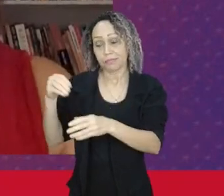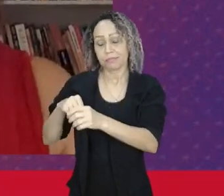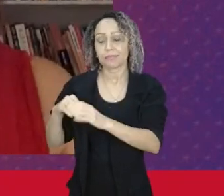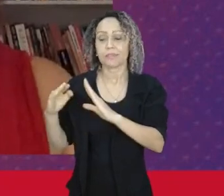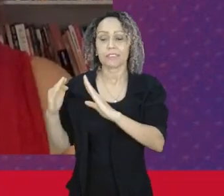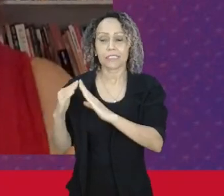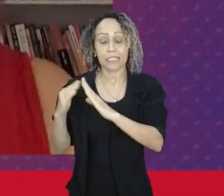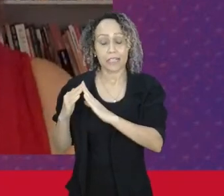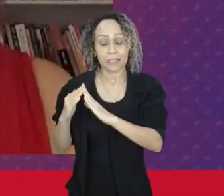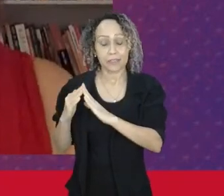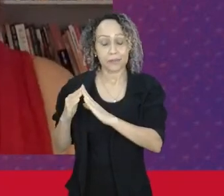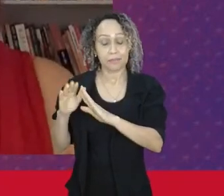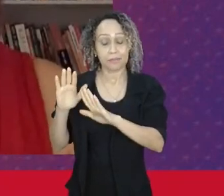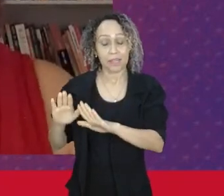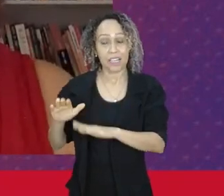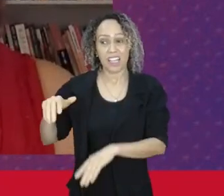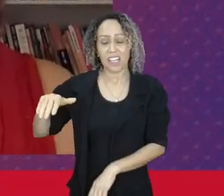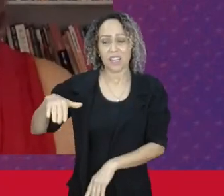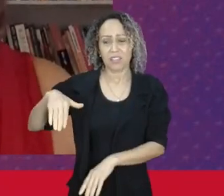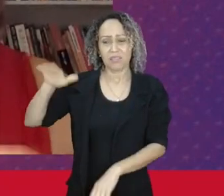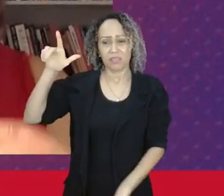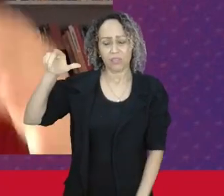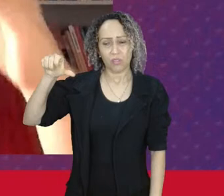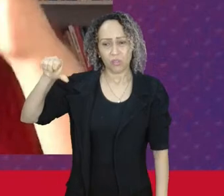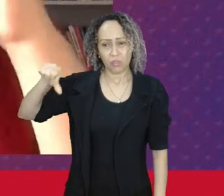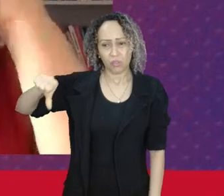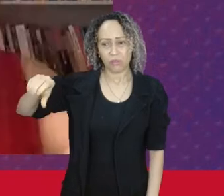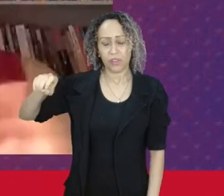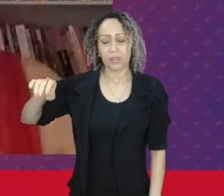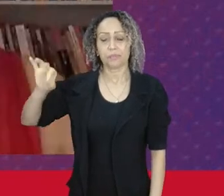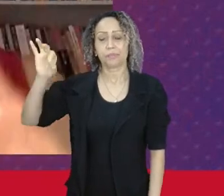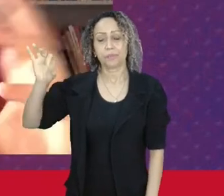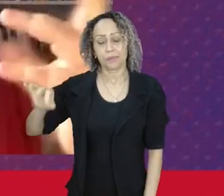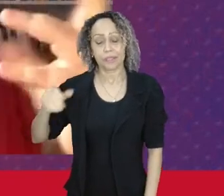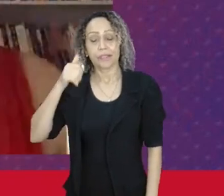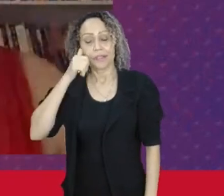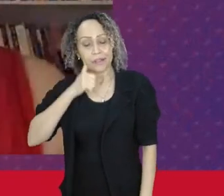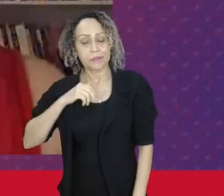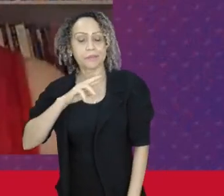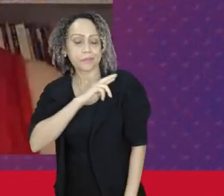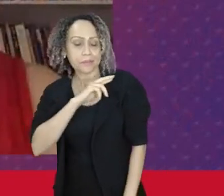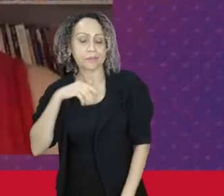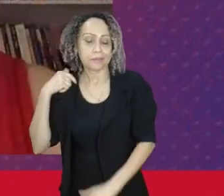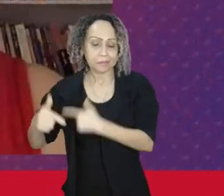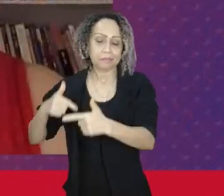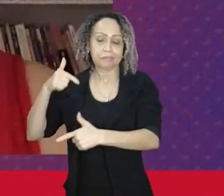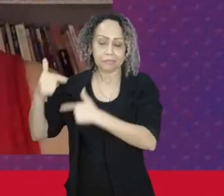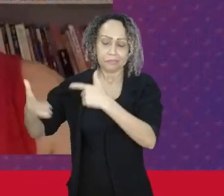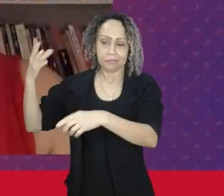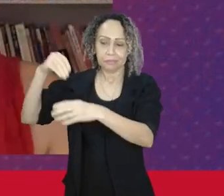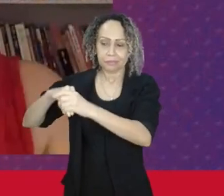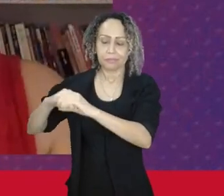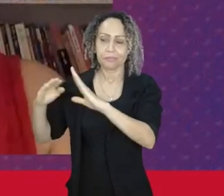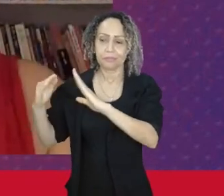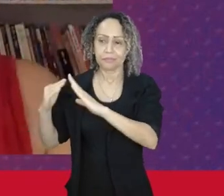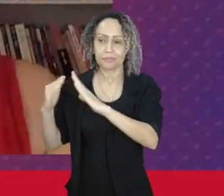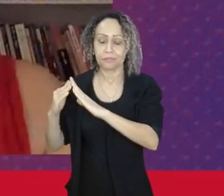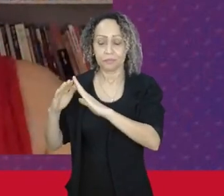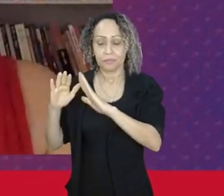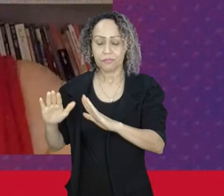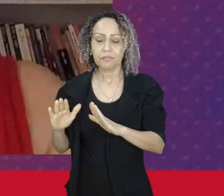uma mudança, uma incorporação de homens nesse papel do cuidado,